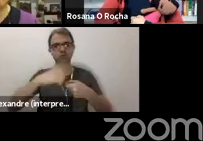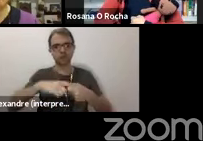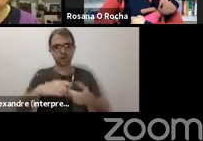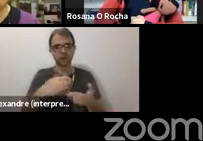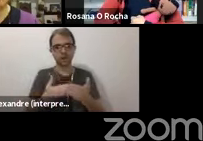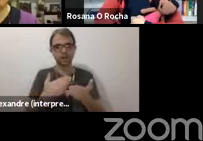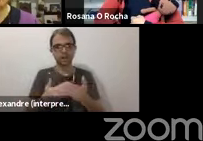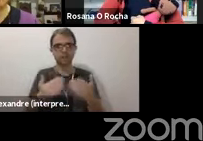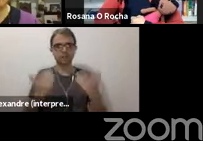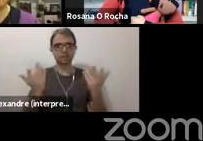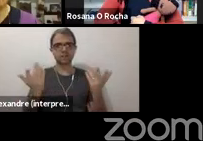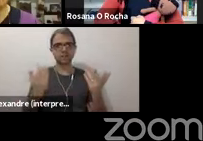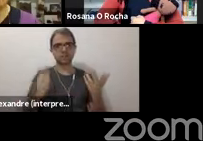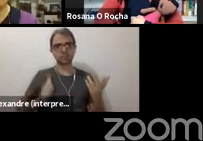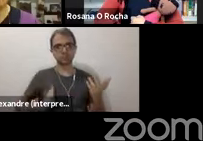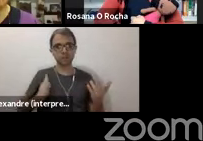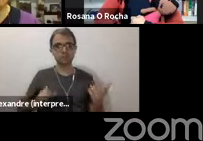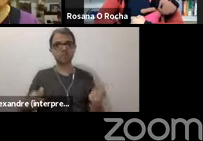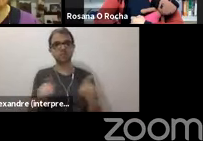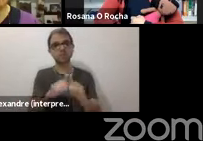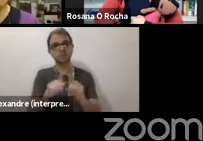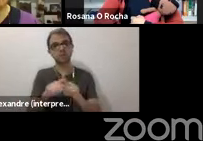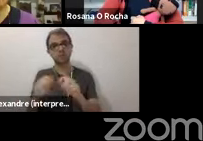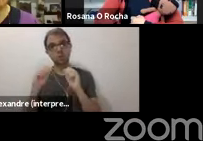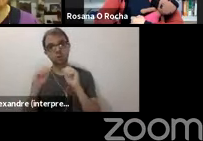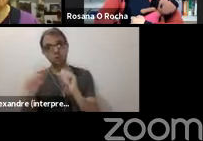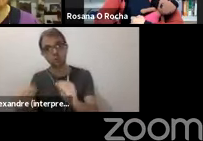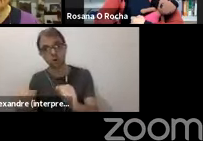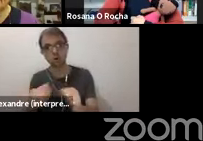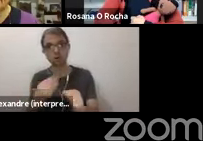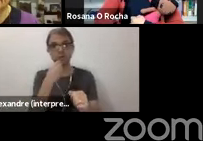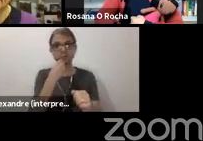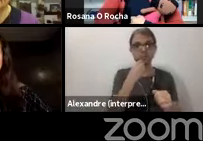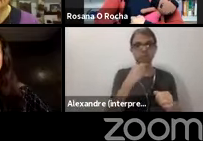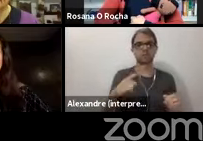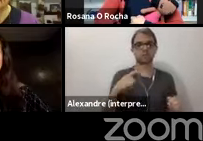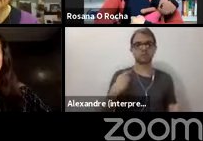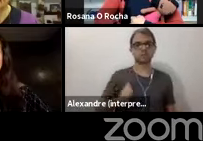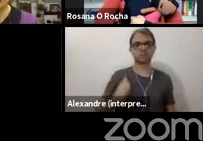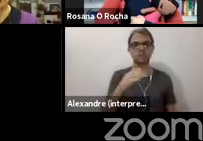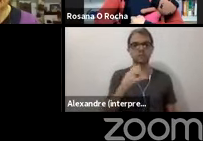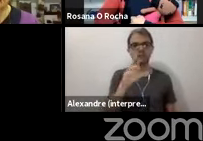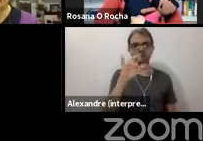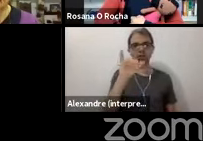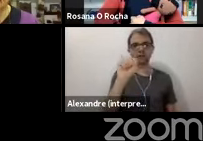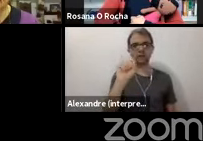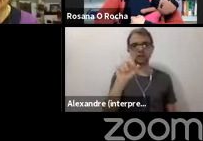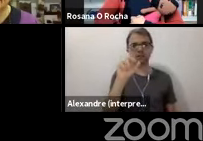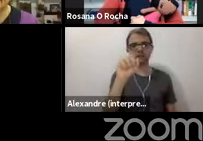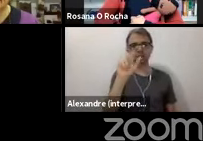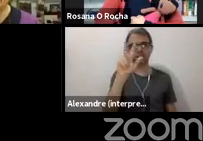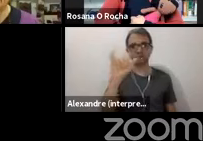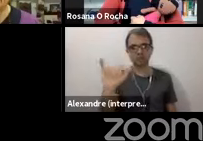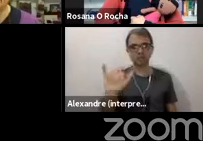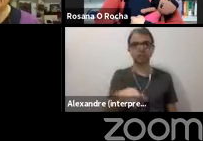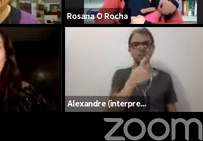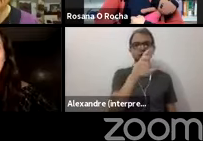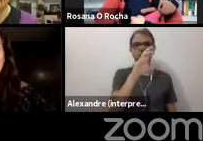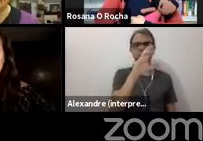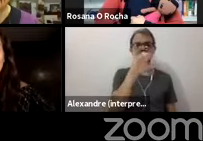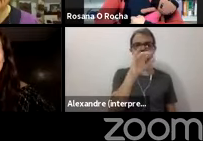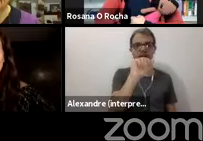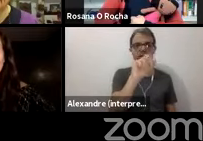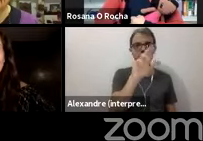e possibilidades, com os participantes Cristina Davi, Cris Ramos, Marli,